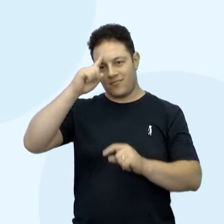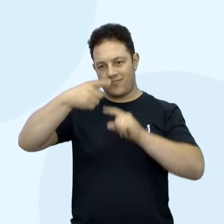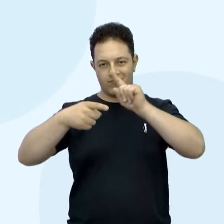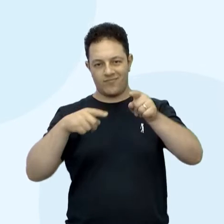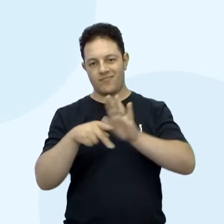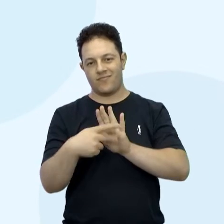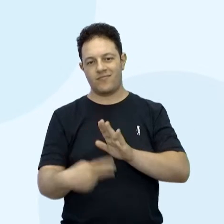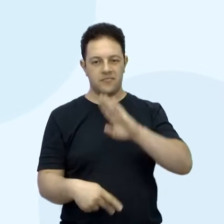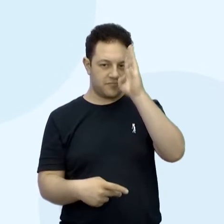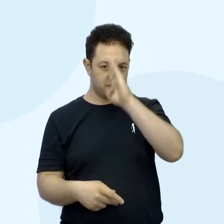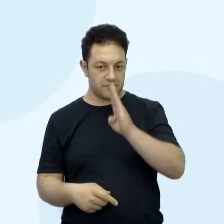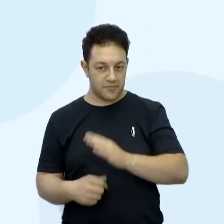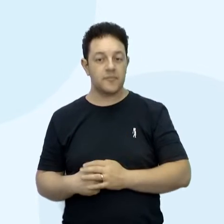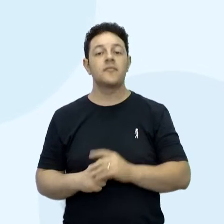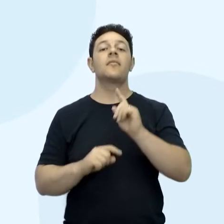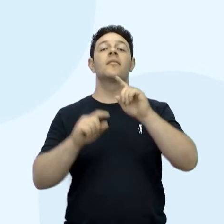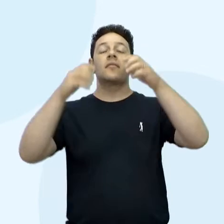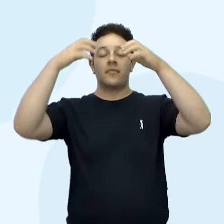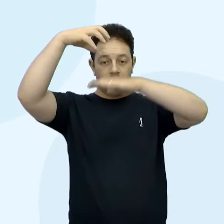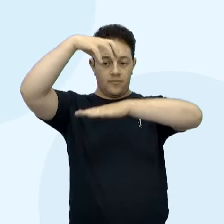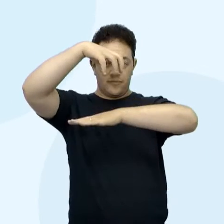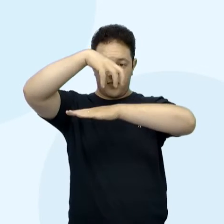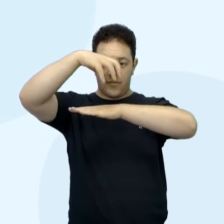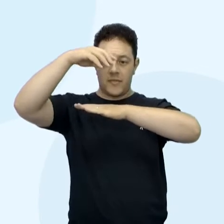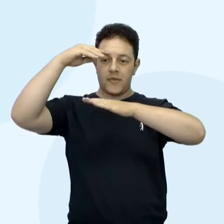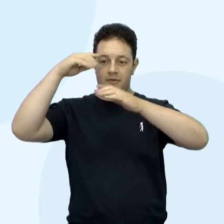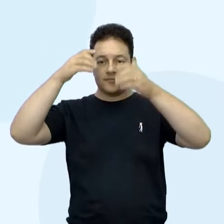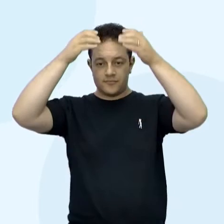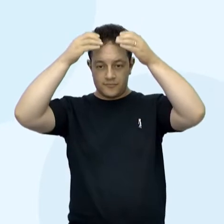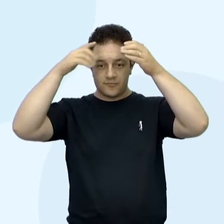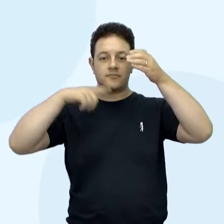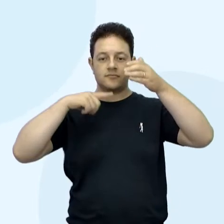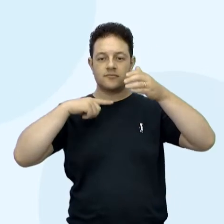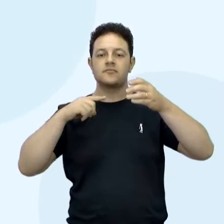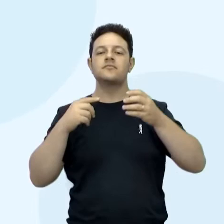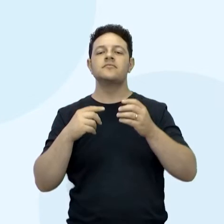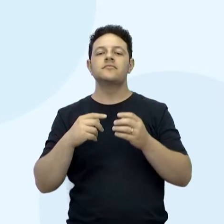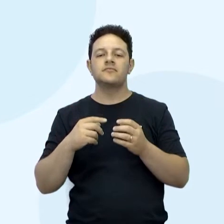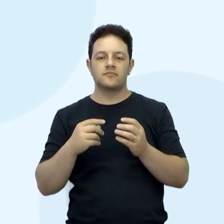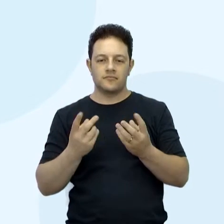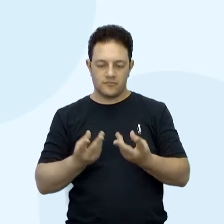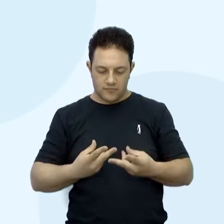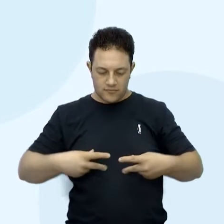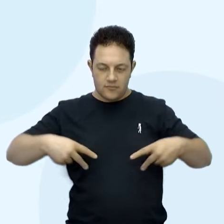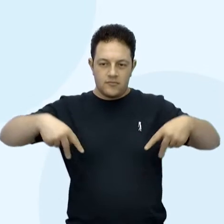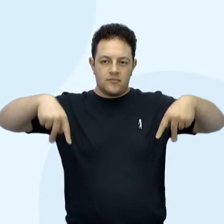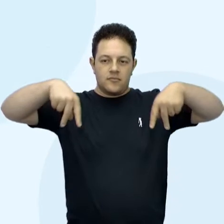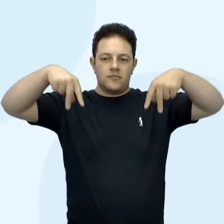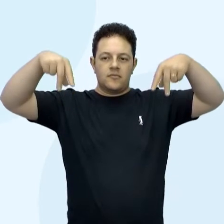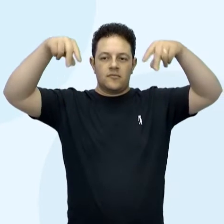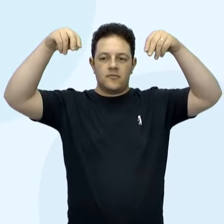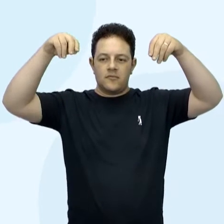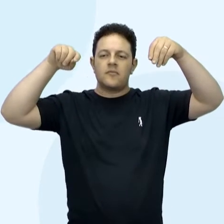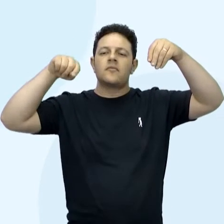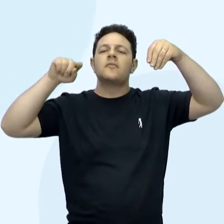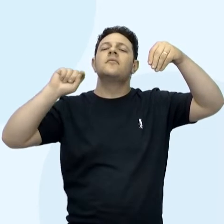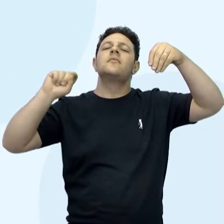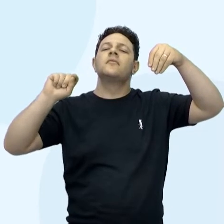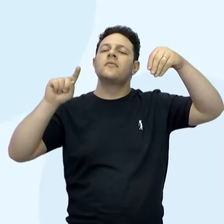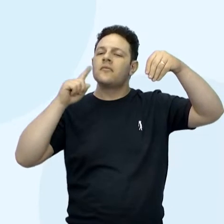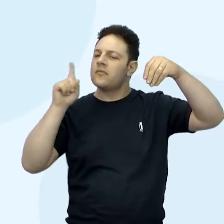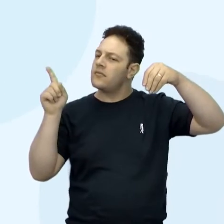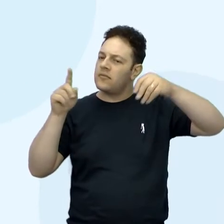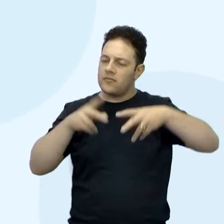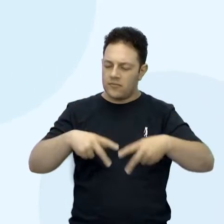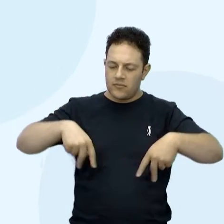Brasil. E depois da coroa, vocês vão perceber dois ramos de plantas, né? E que plantinhas são